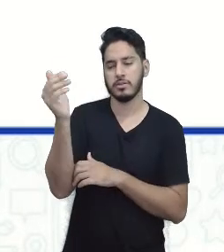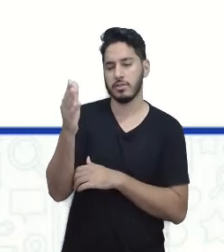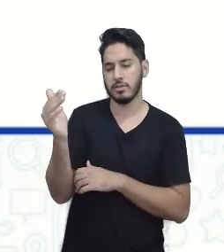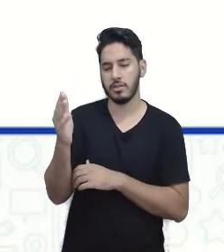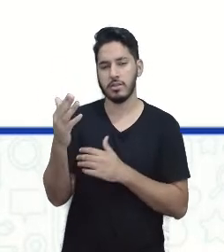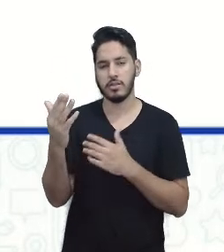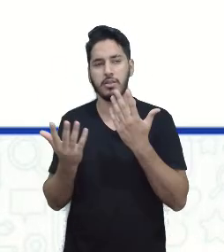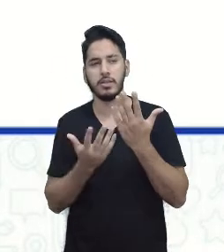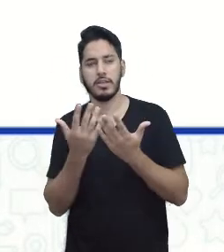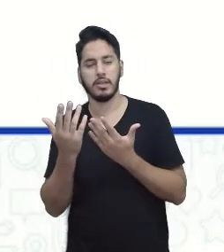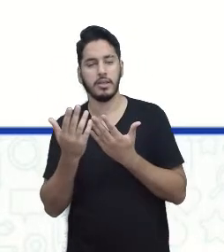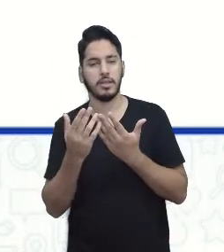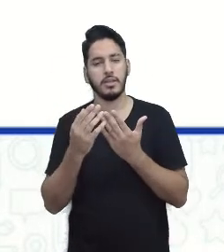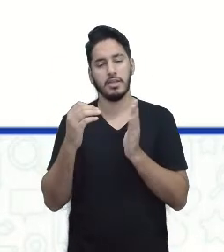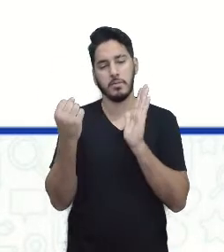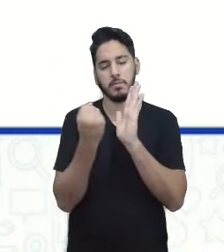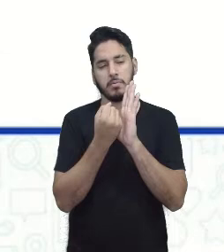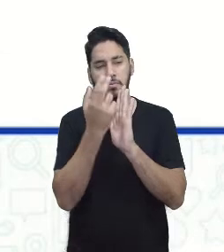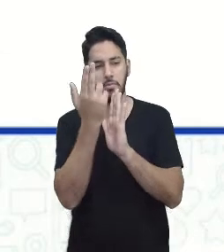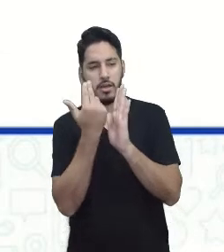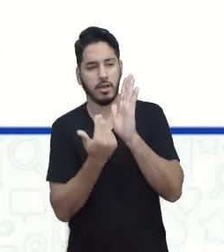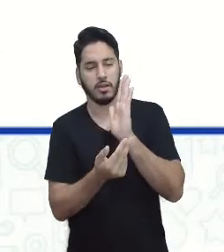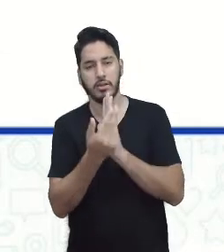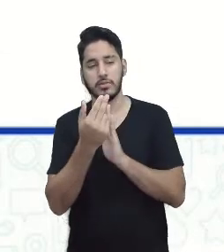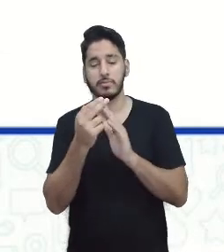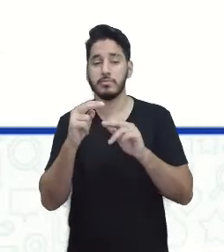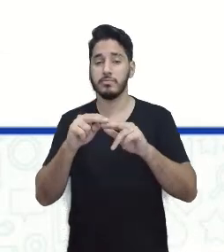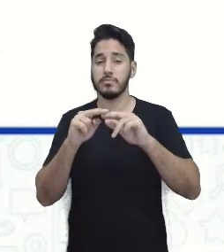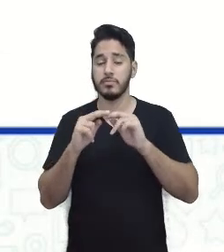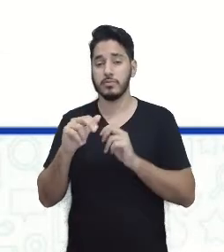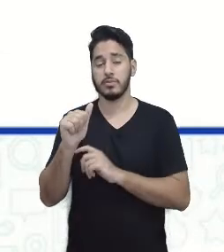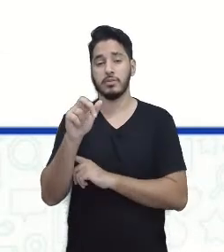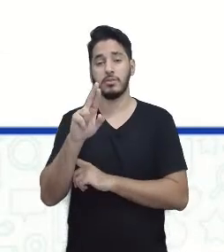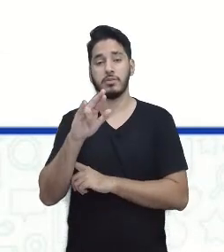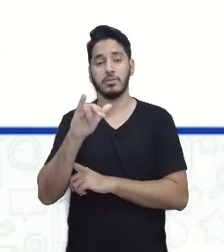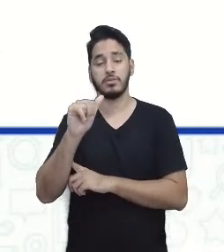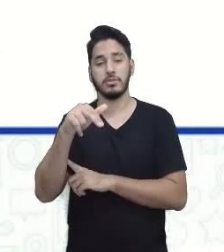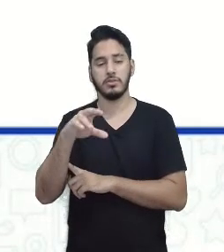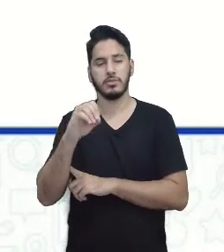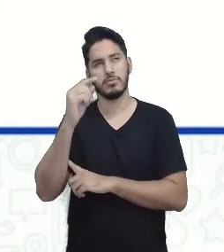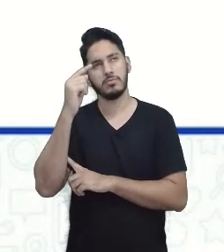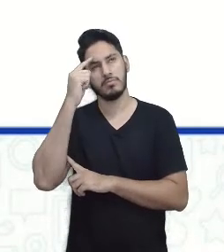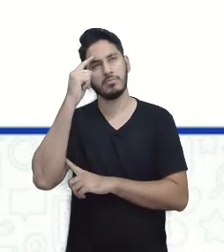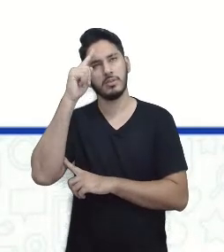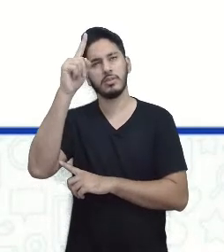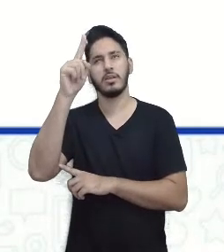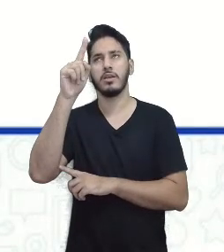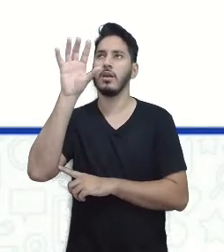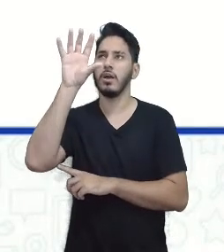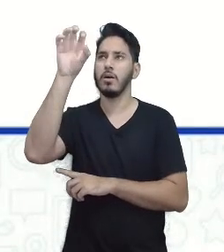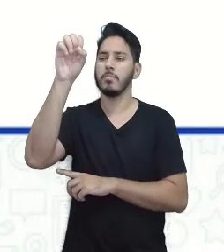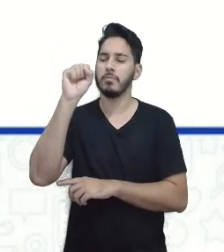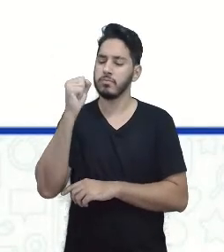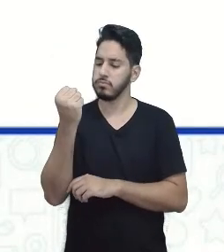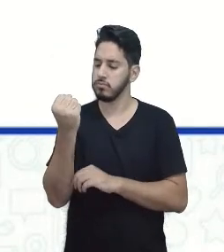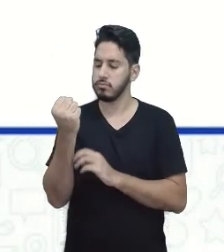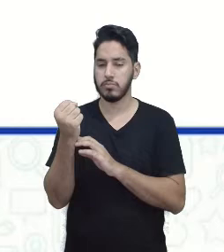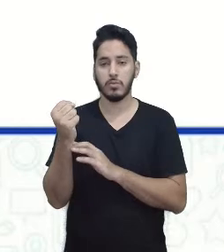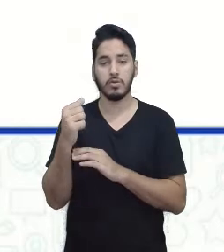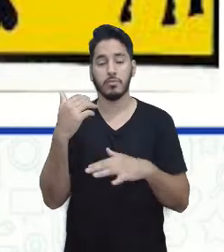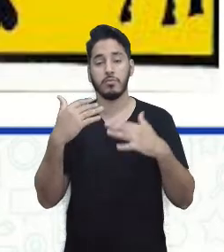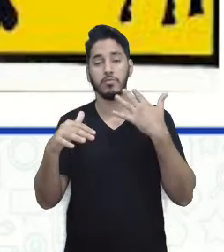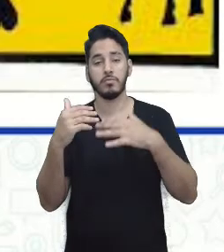né? E com símbolos, e por isso Ariano pegou essa ideia, né? Para o